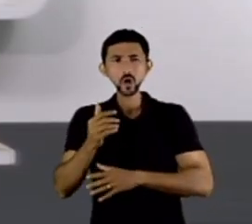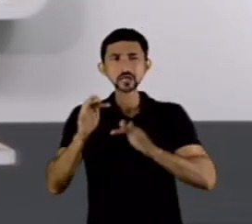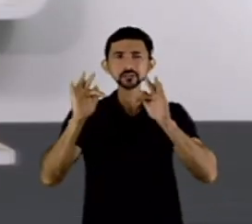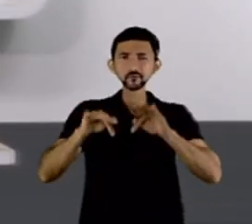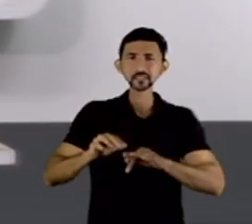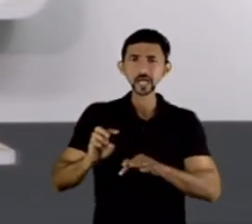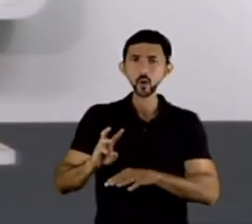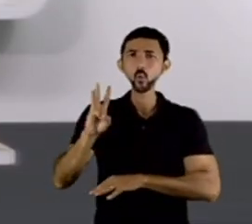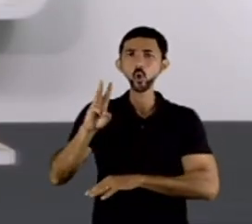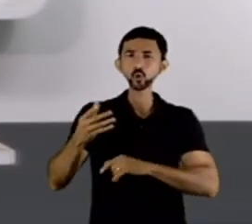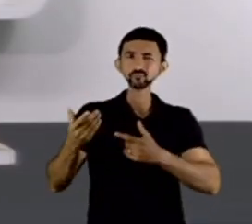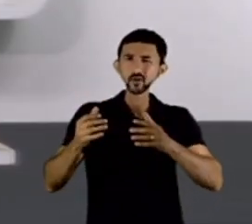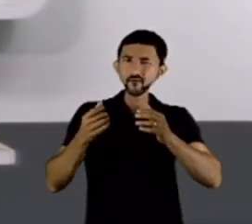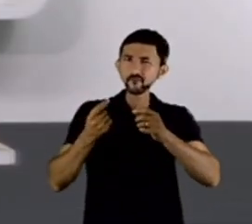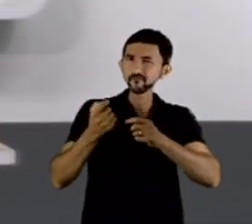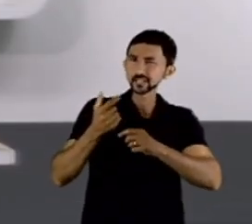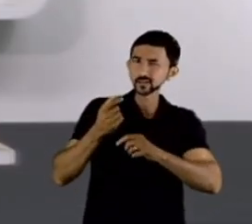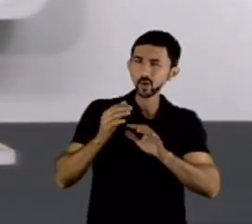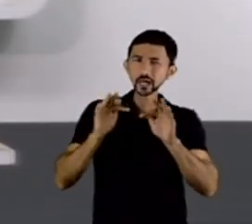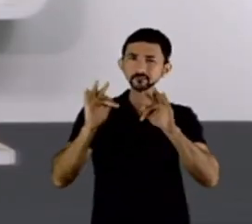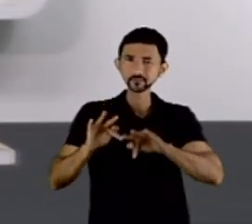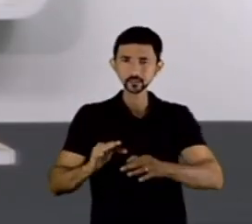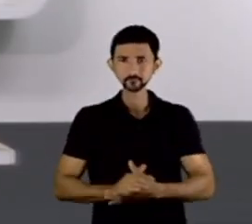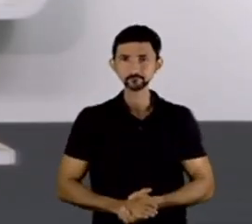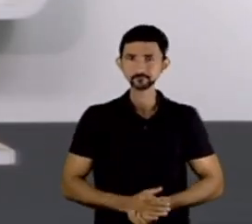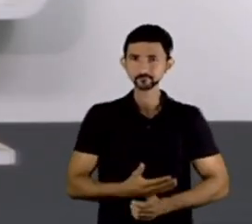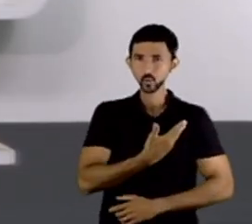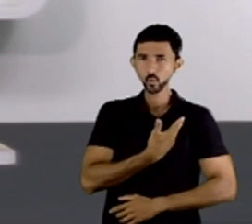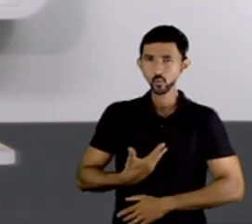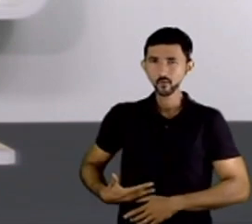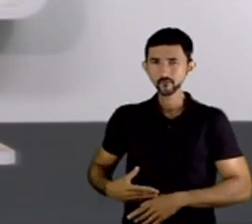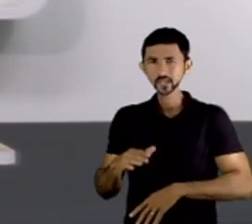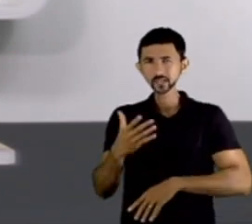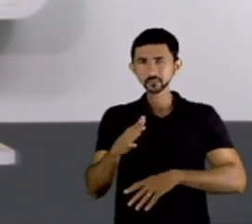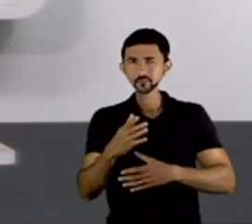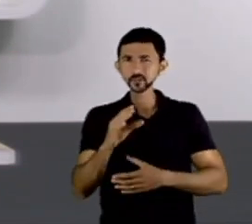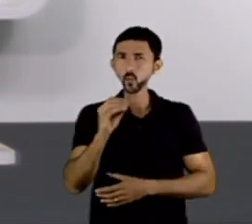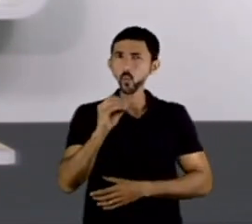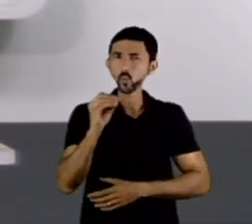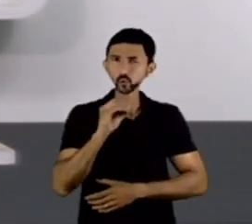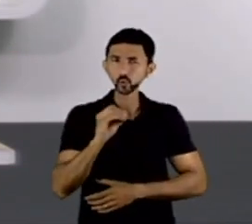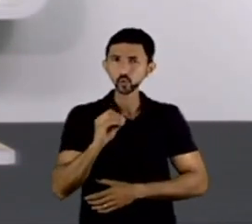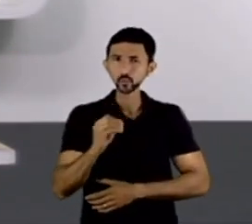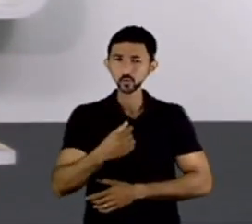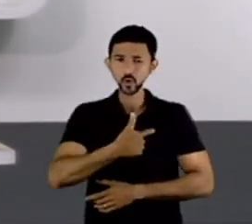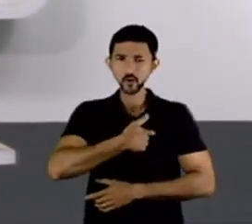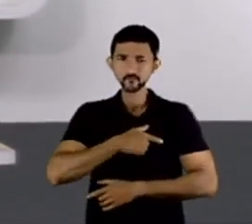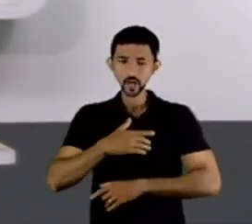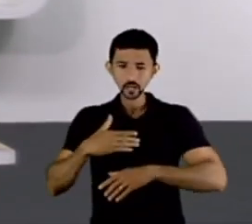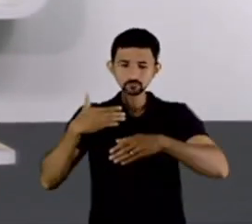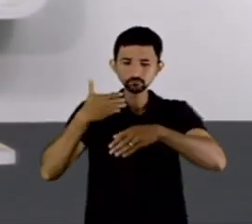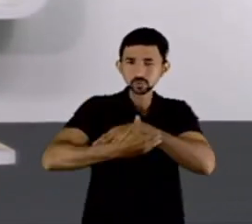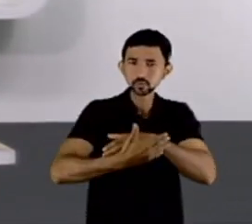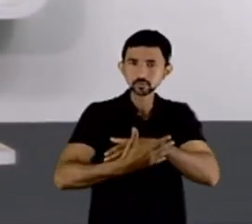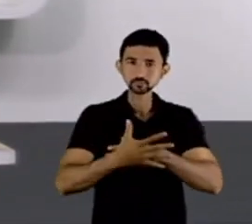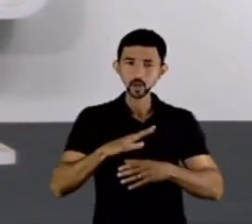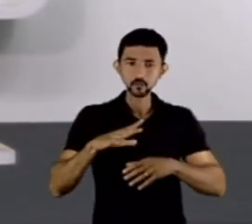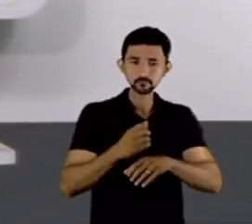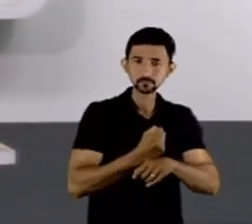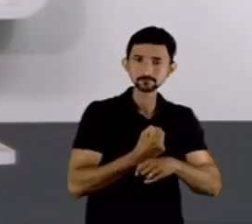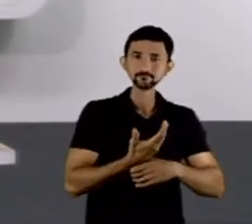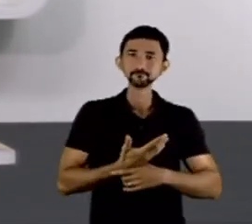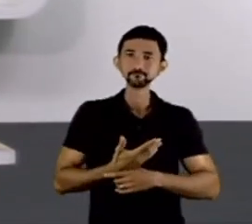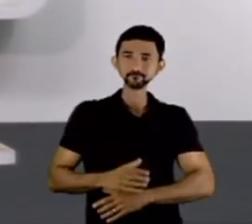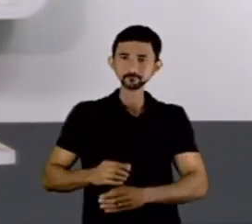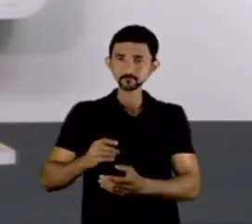governo do Washington Luiz. No momento que está no finalzinho, em outubro, o Vargas entra, toma o poder, depõe o